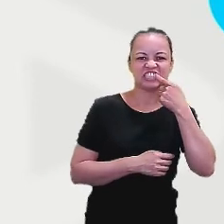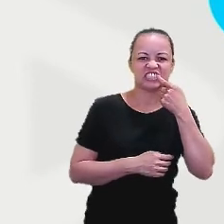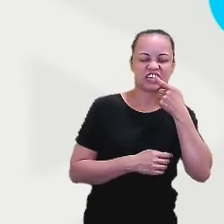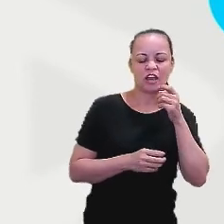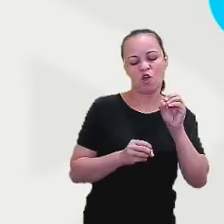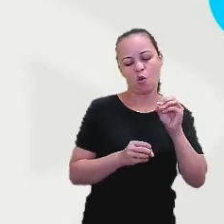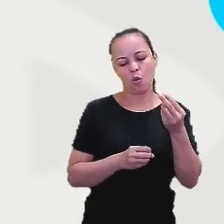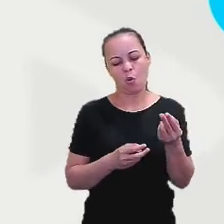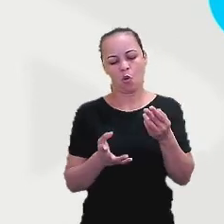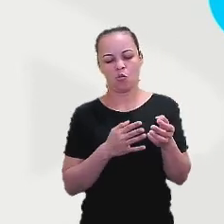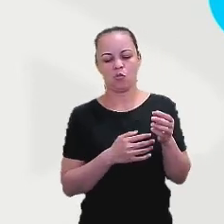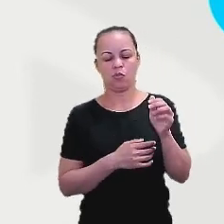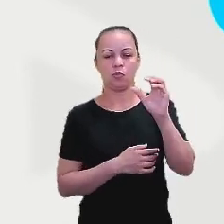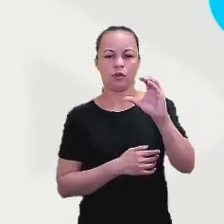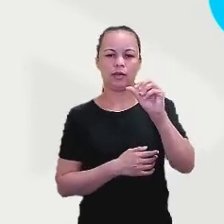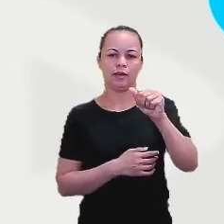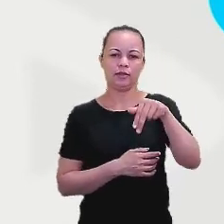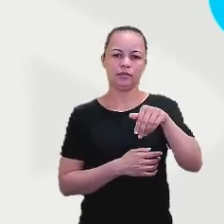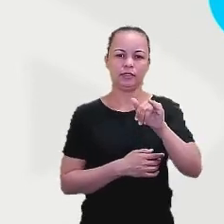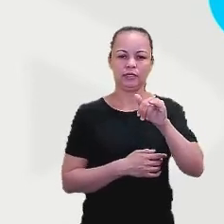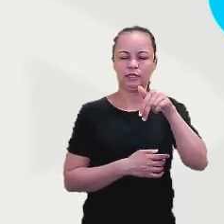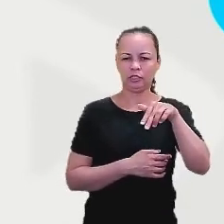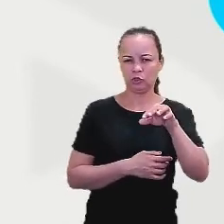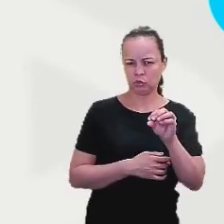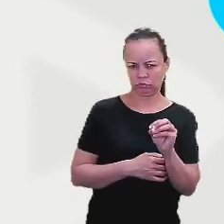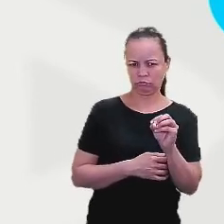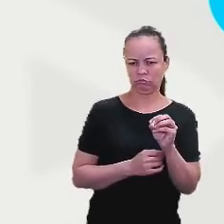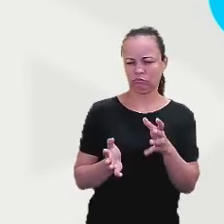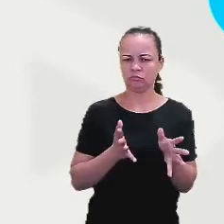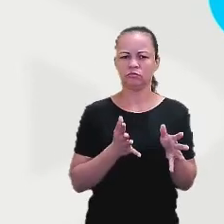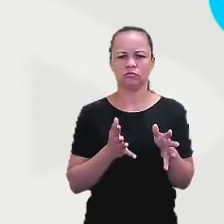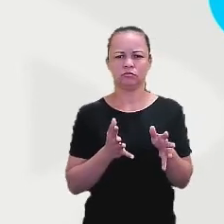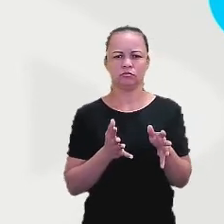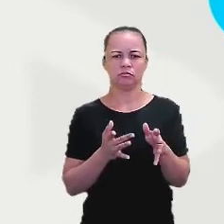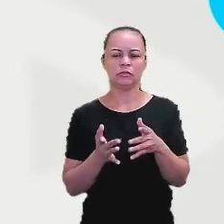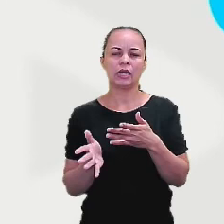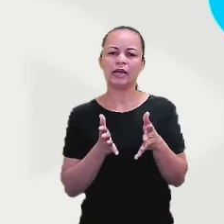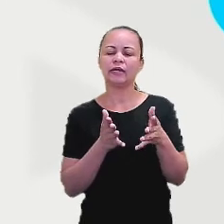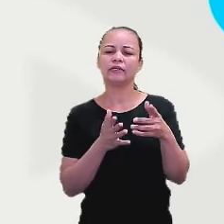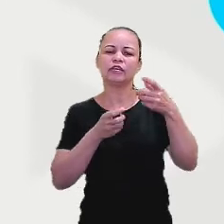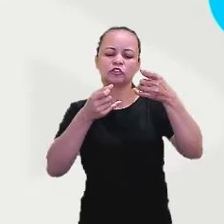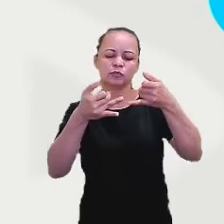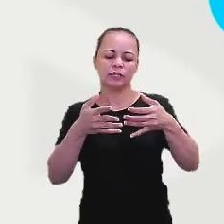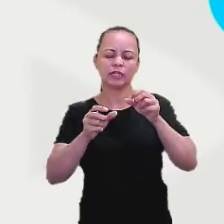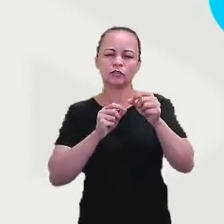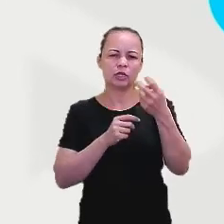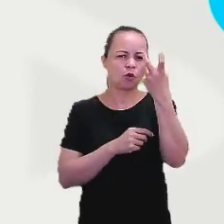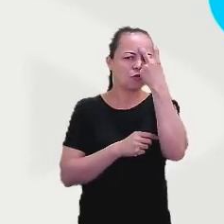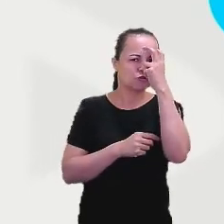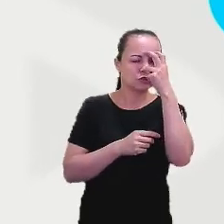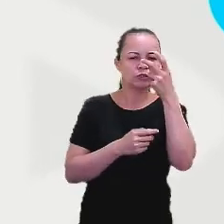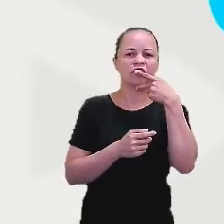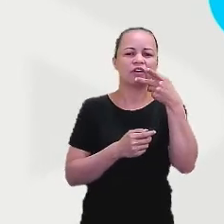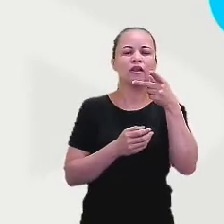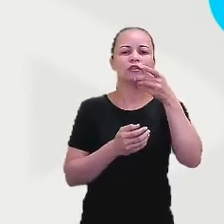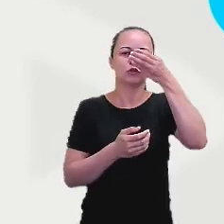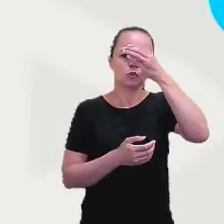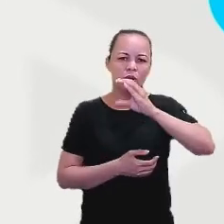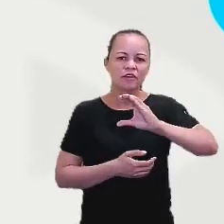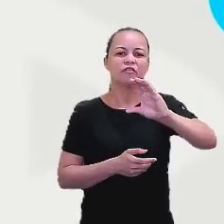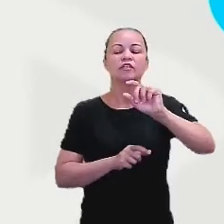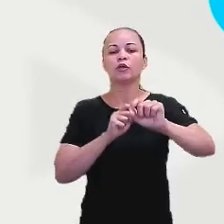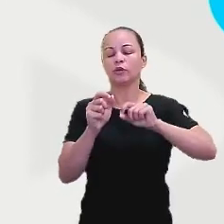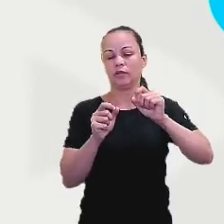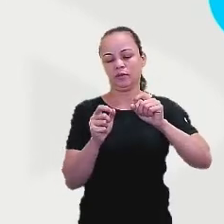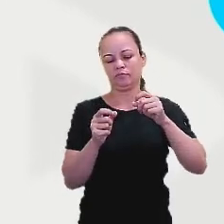enunciado, ele está falando do elefante, ele não está falando do cão, nem do crocodilo, né? Então, ele está falando do elefante, para confundir um pouco aí. Mas a resposta correta aí é